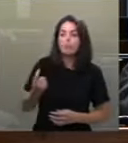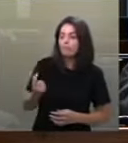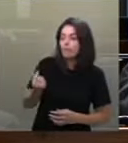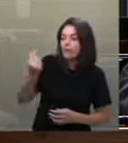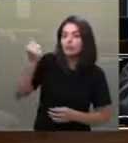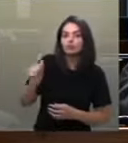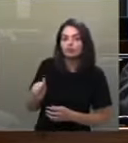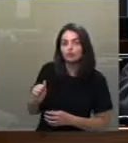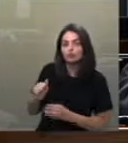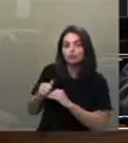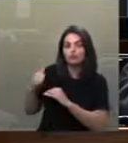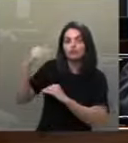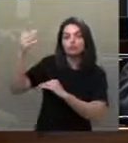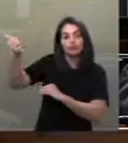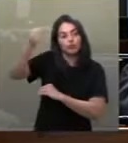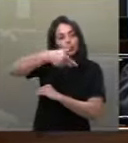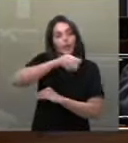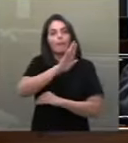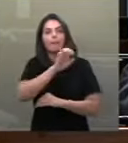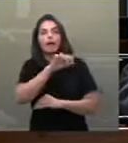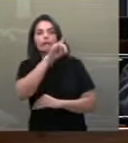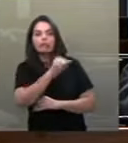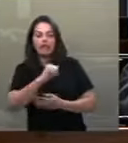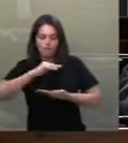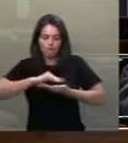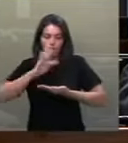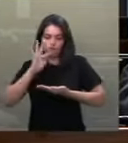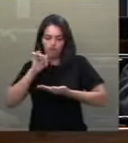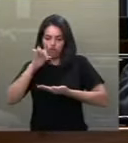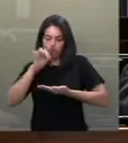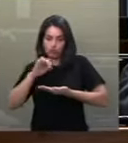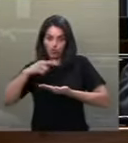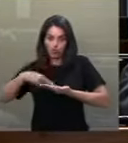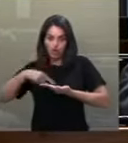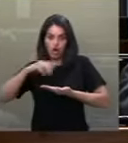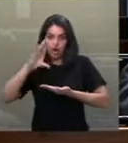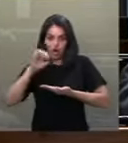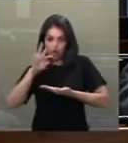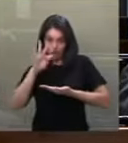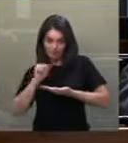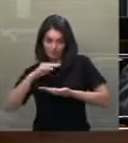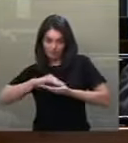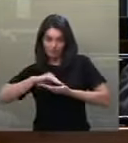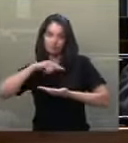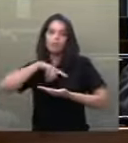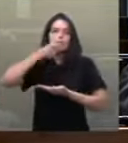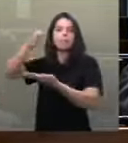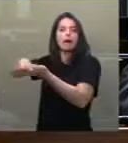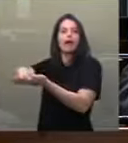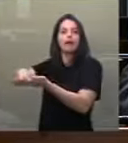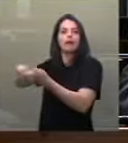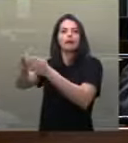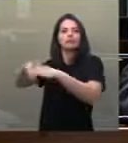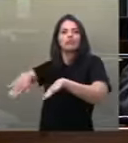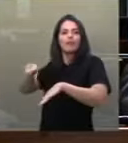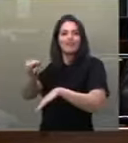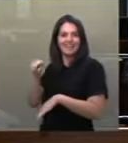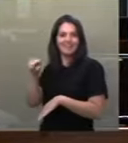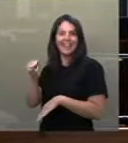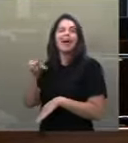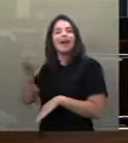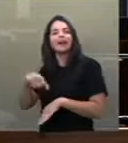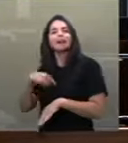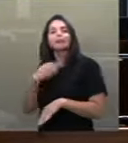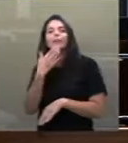superarem o limite superior da banda, o fundo ou mecanismo, no caso nosso a conta, paga a diferença de preços, requerendo,